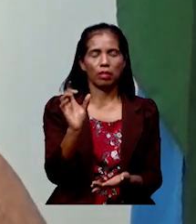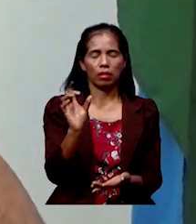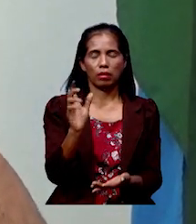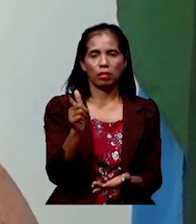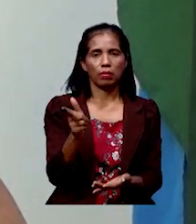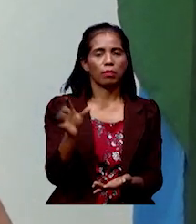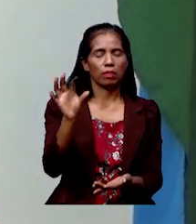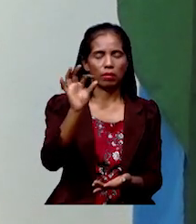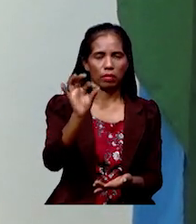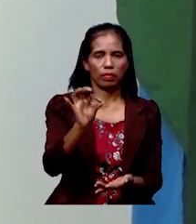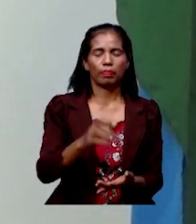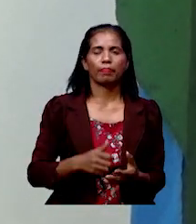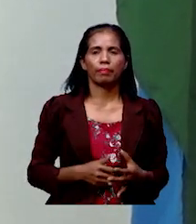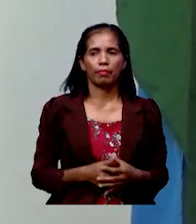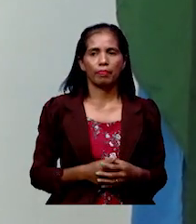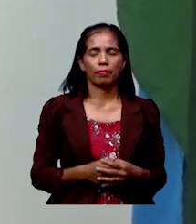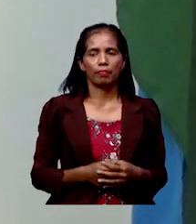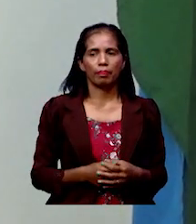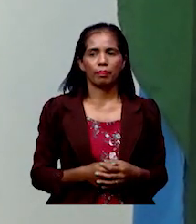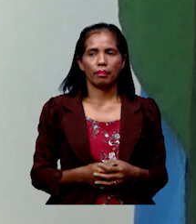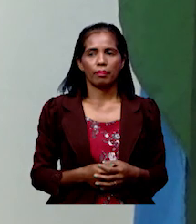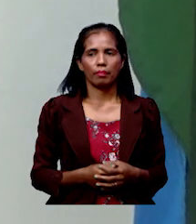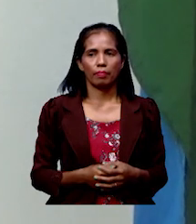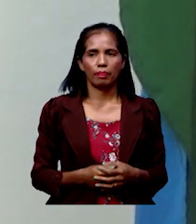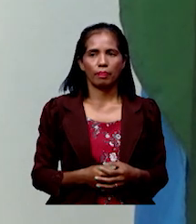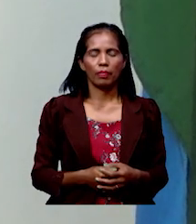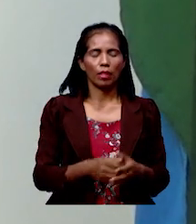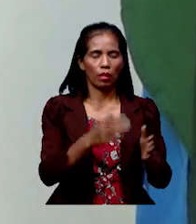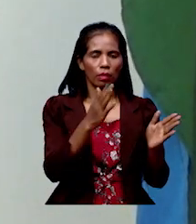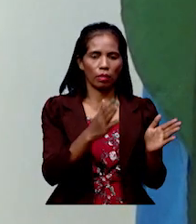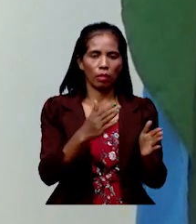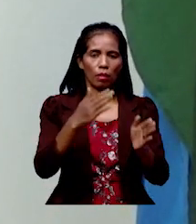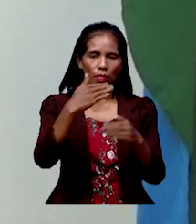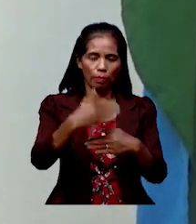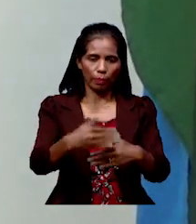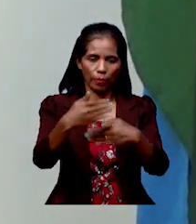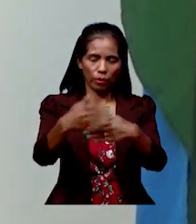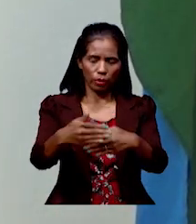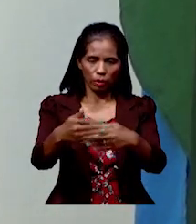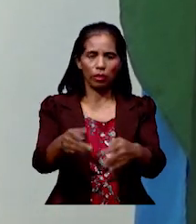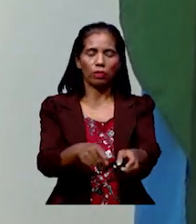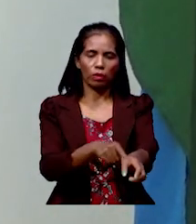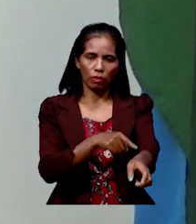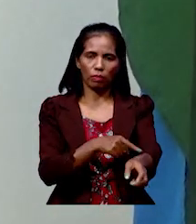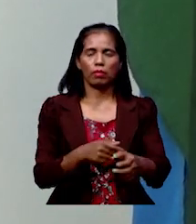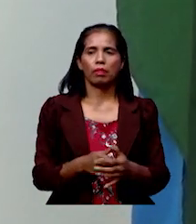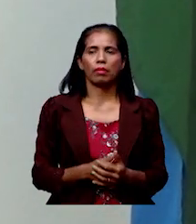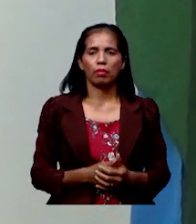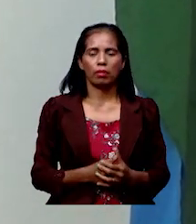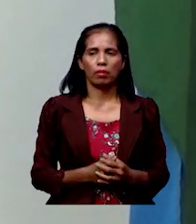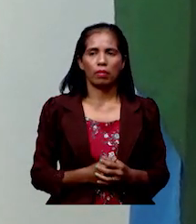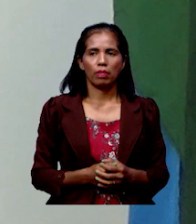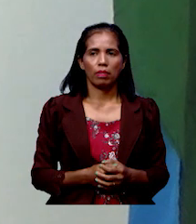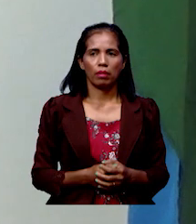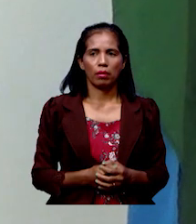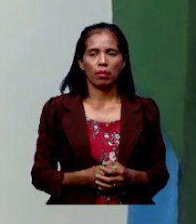4.967.946 dólares e 97 cêntimos. Né? Processo ida calar ela. Agora vamos lá ter, ida nem halou no sar. Tamba